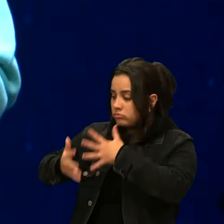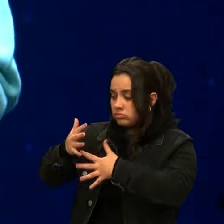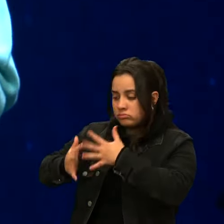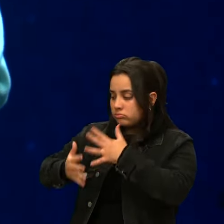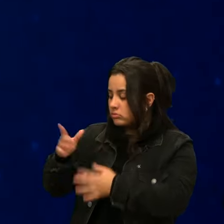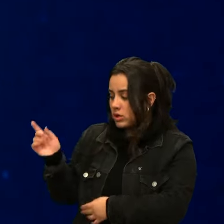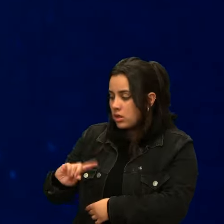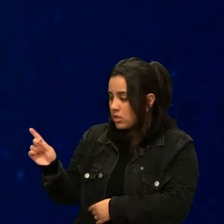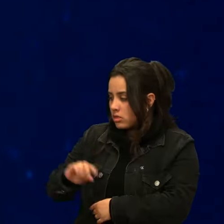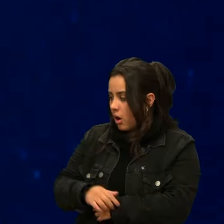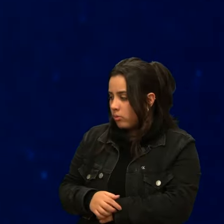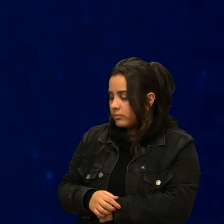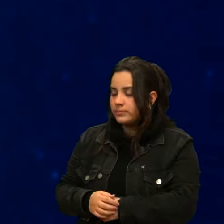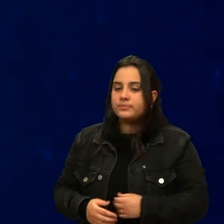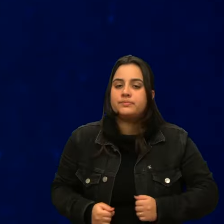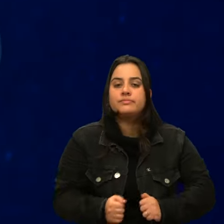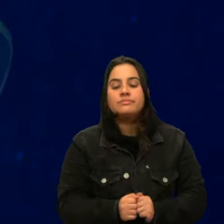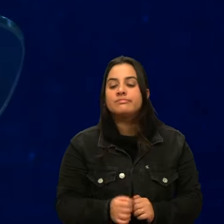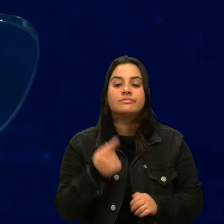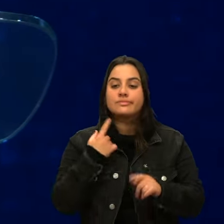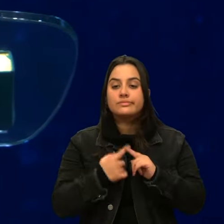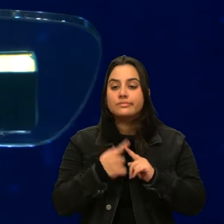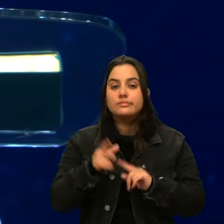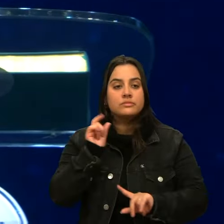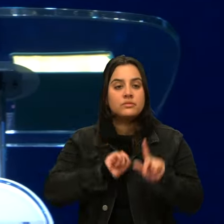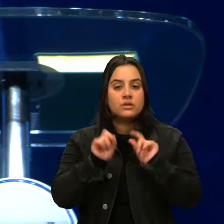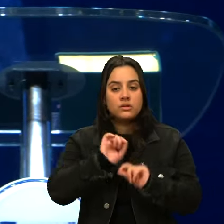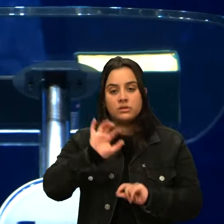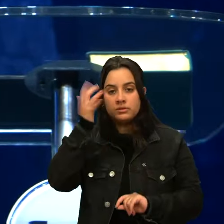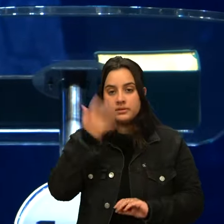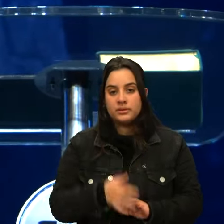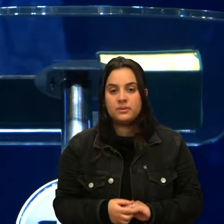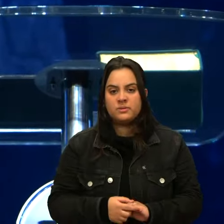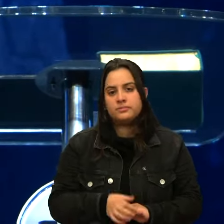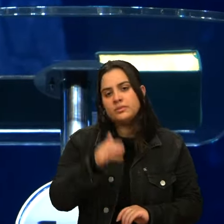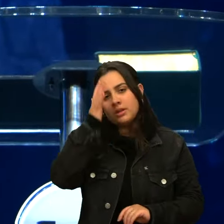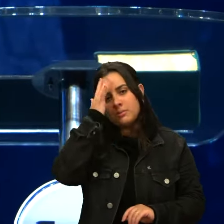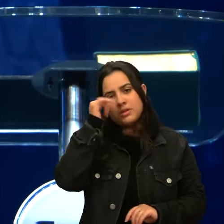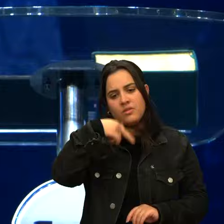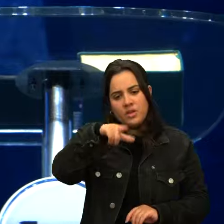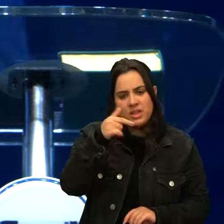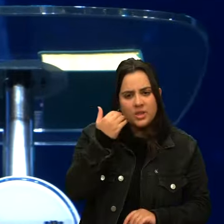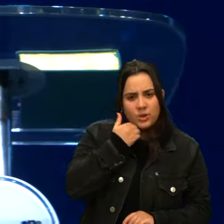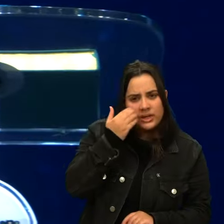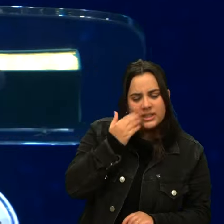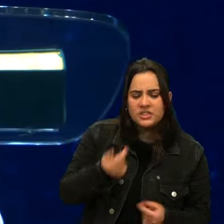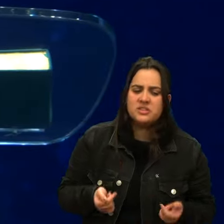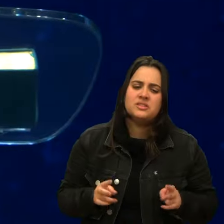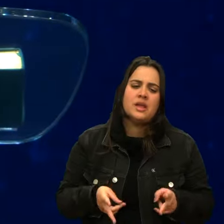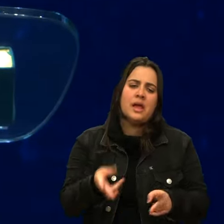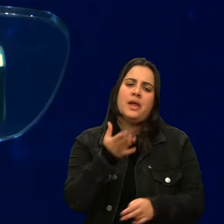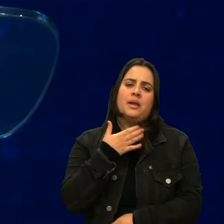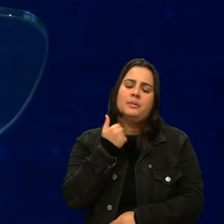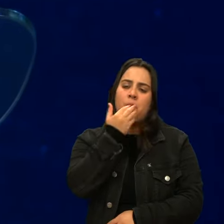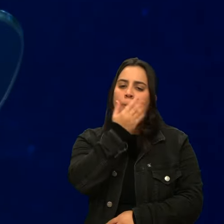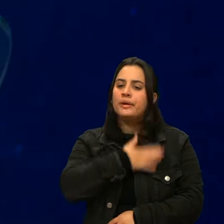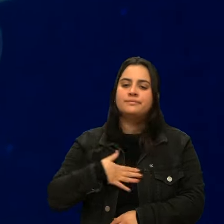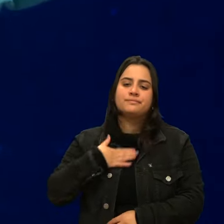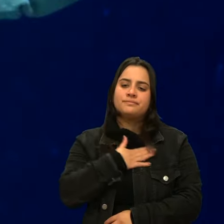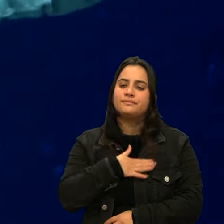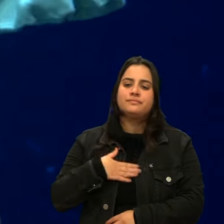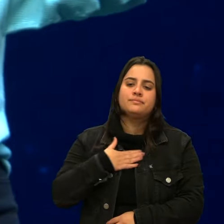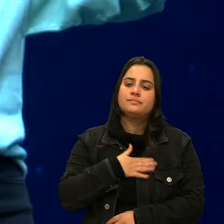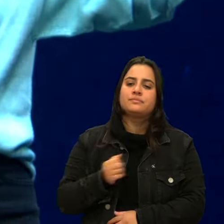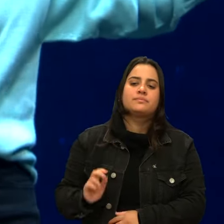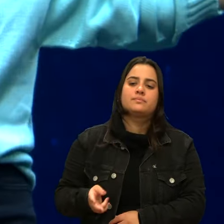Por quê? O que aconteceu? Gente, imagina aí você, adolescente sempre gosta de comer, né? E aí, imagina